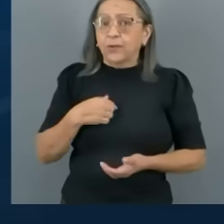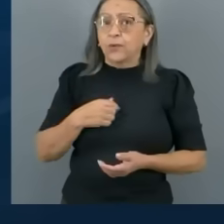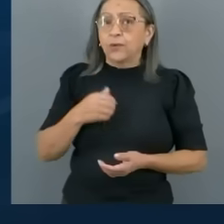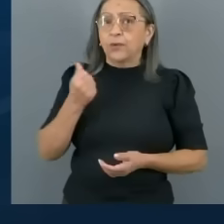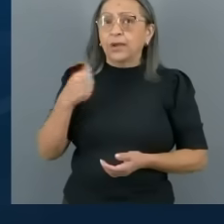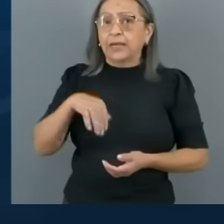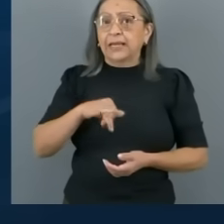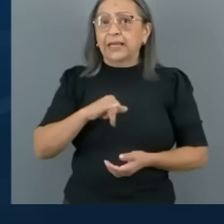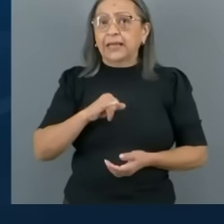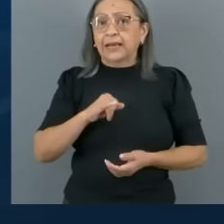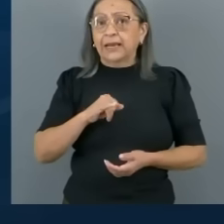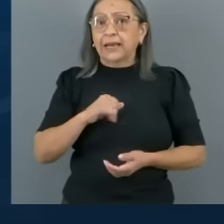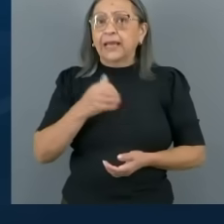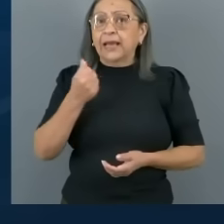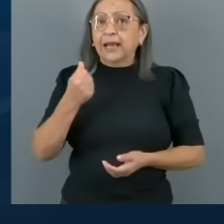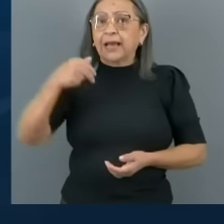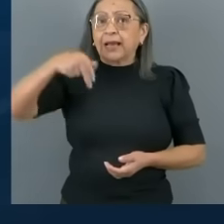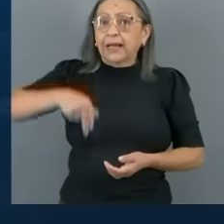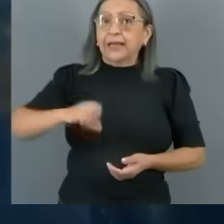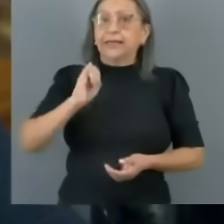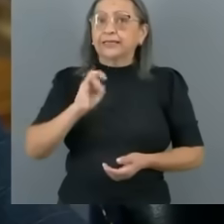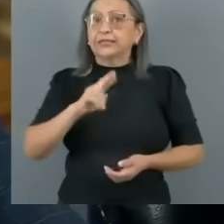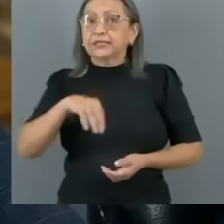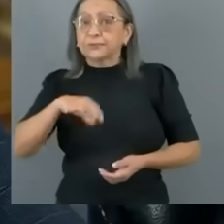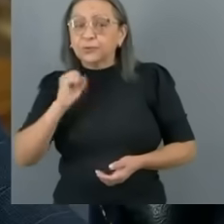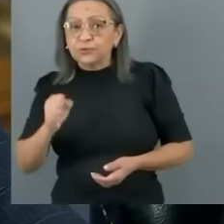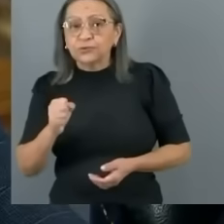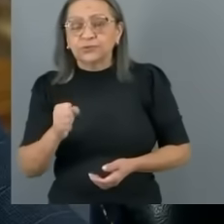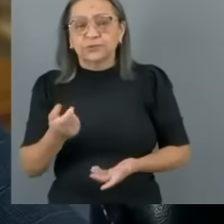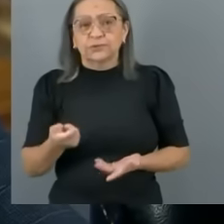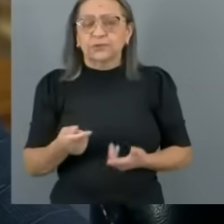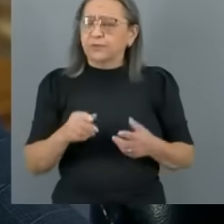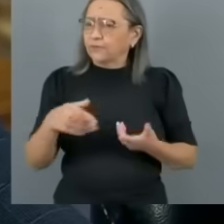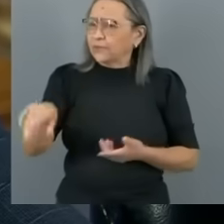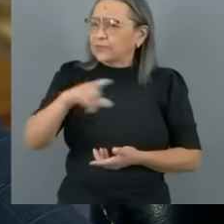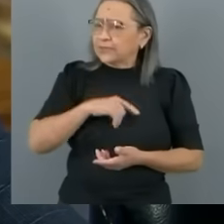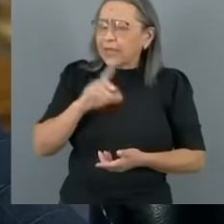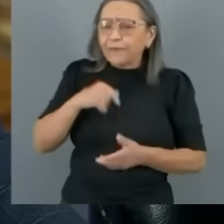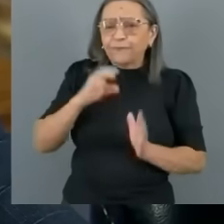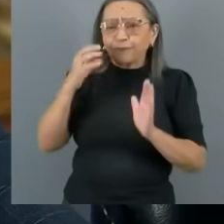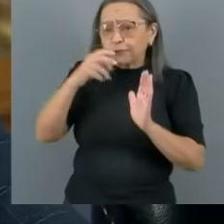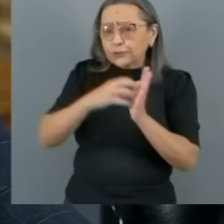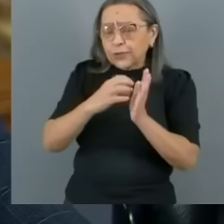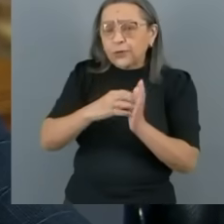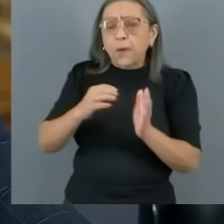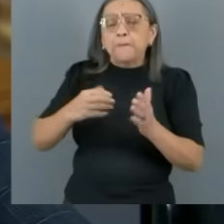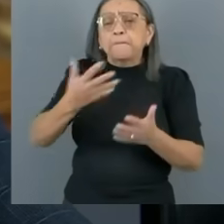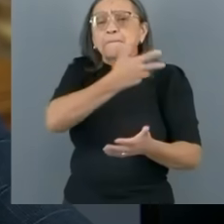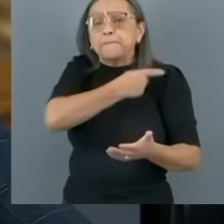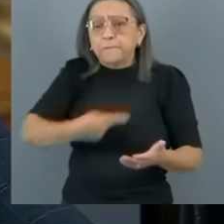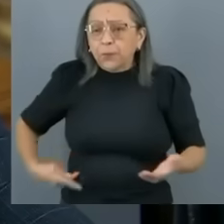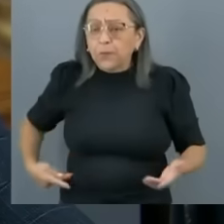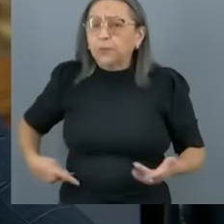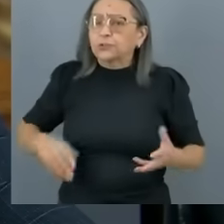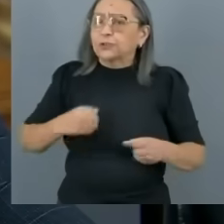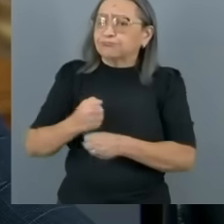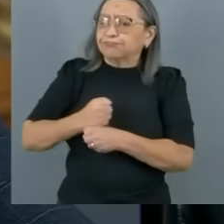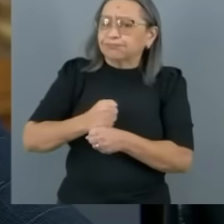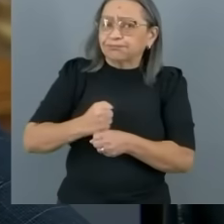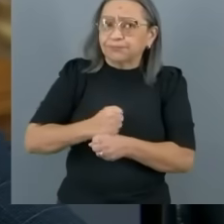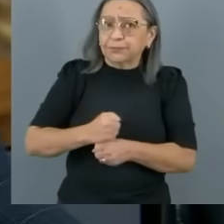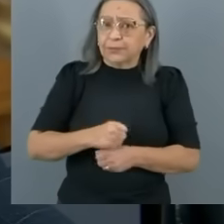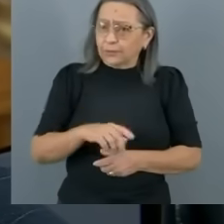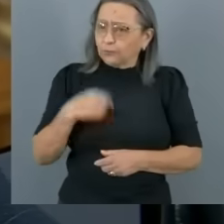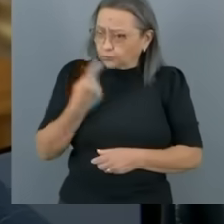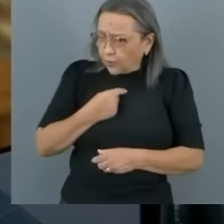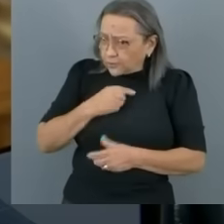Vossa Excelência foi corregedor durante 4 anos, ouvidor mais 4 anos. Vossa Excelência é um funcionário público exemplar de carreira. Os vossos relatórios se baseiam em